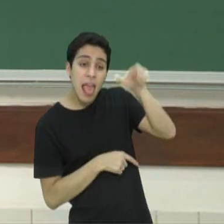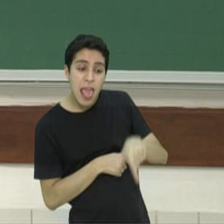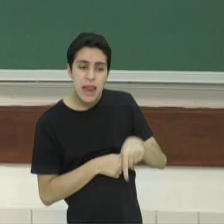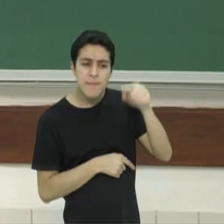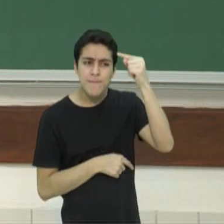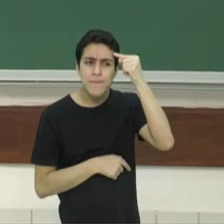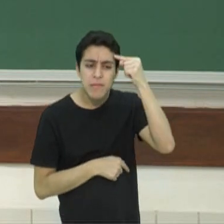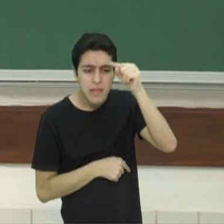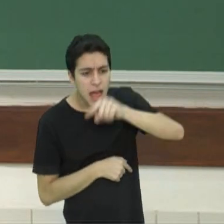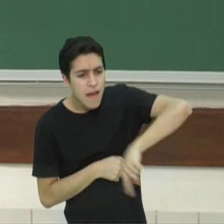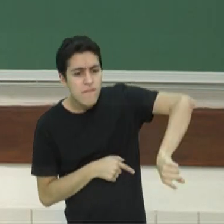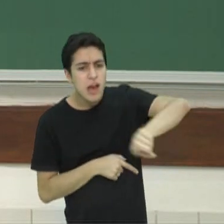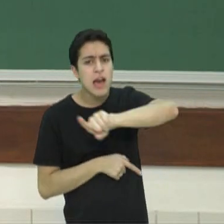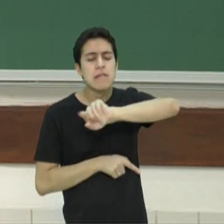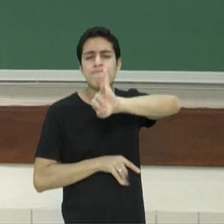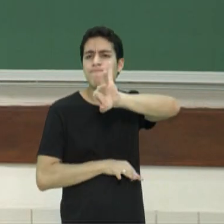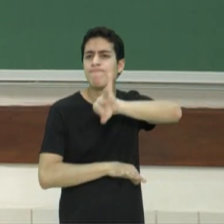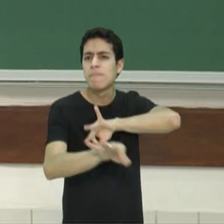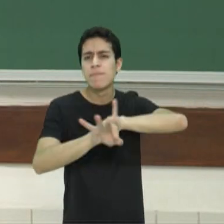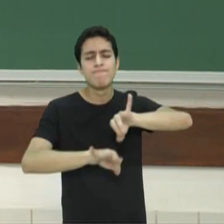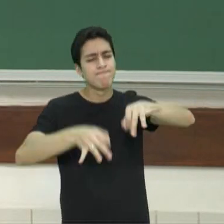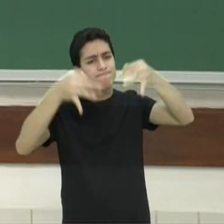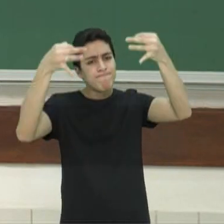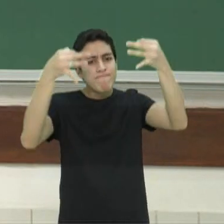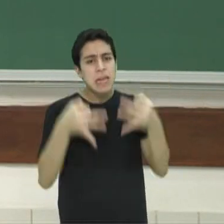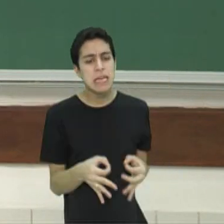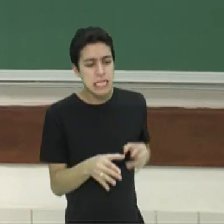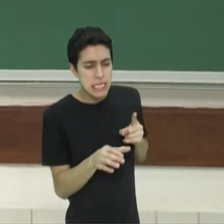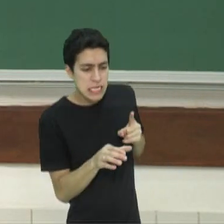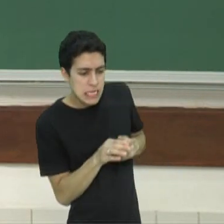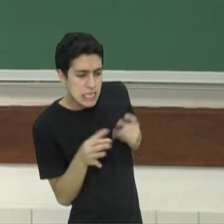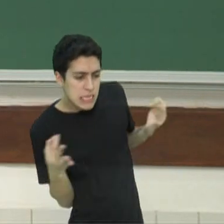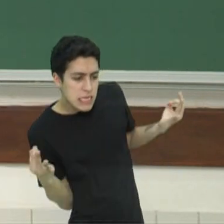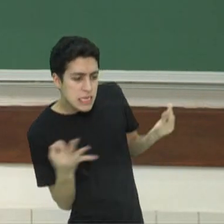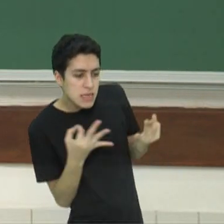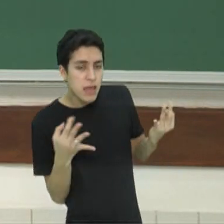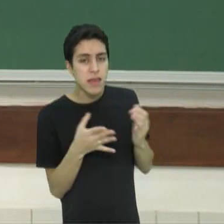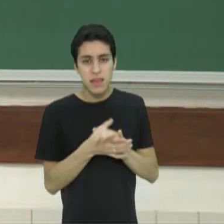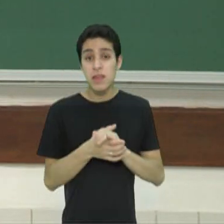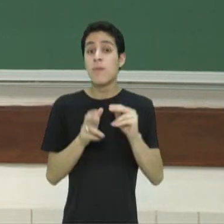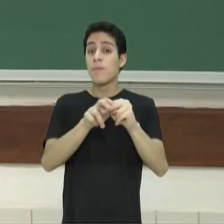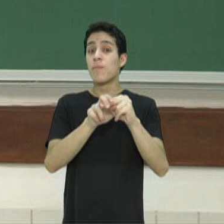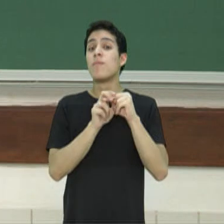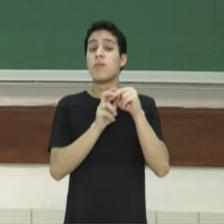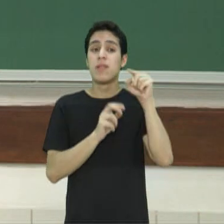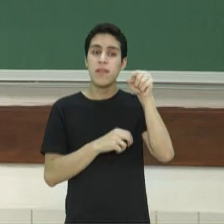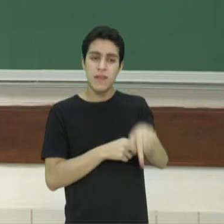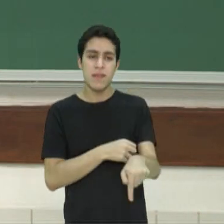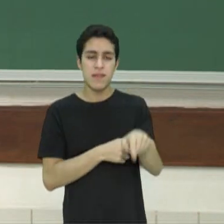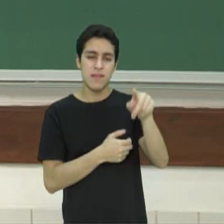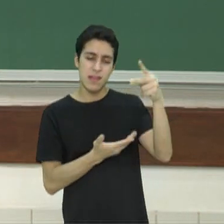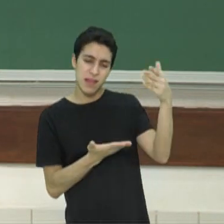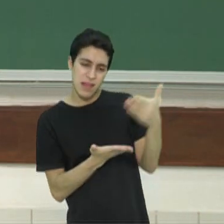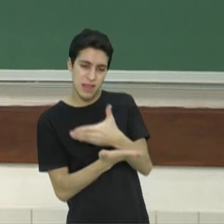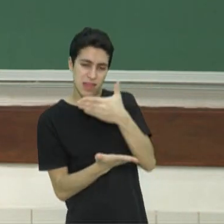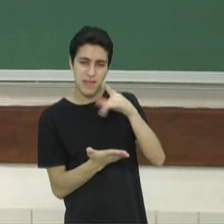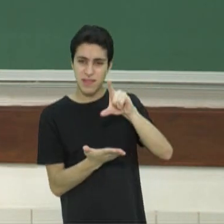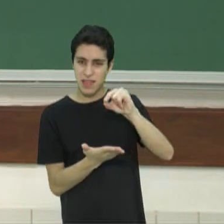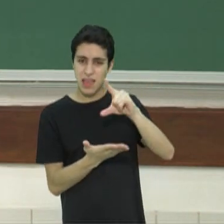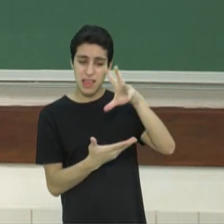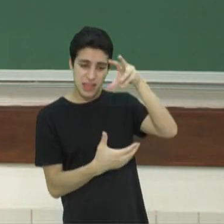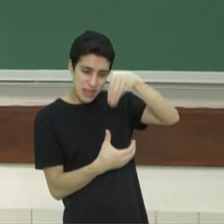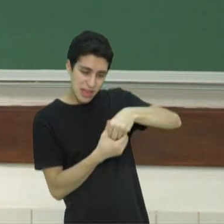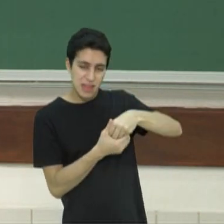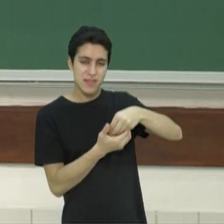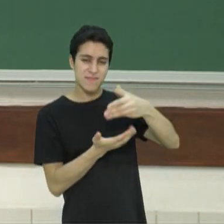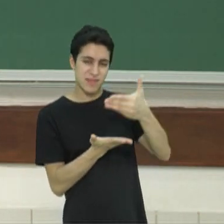essa crítica ela é de uma maneira muito objetiva e direta colocada no livro 10 do livro